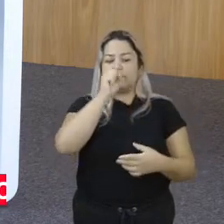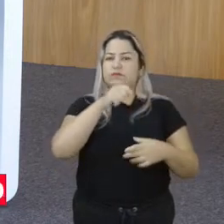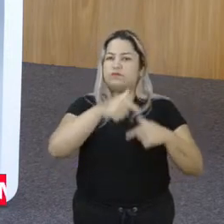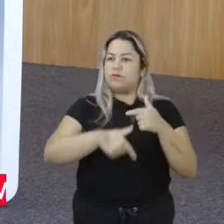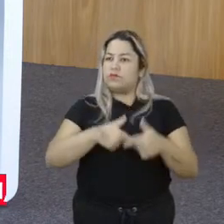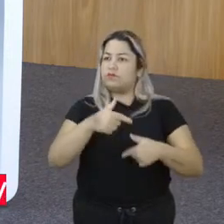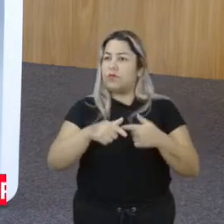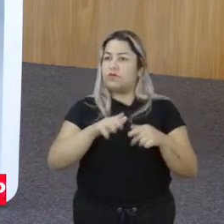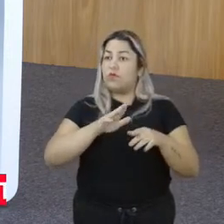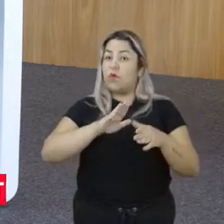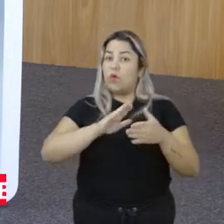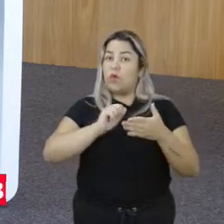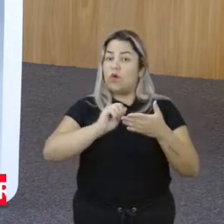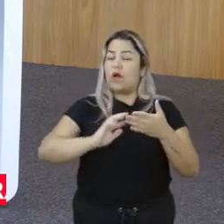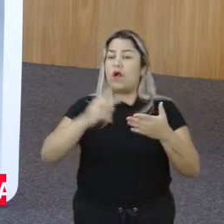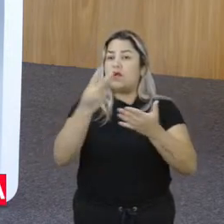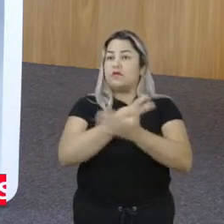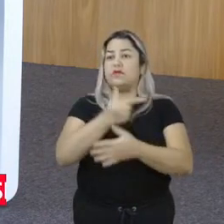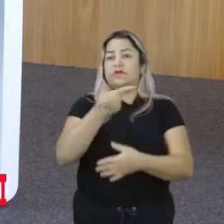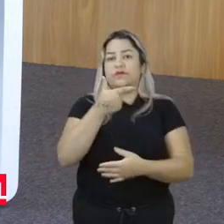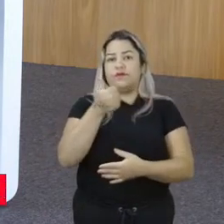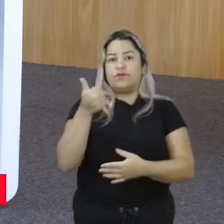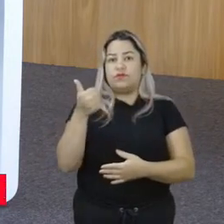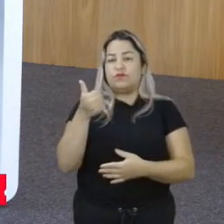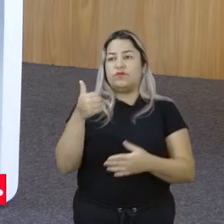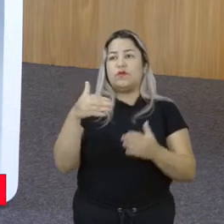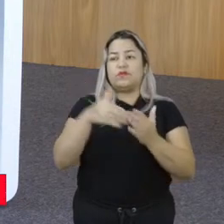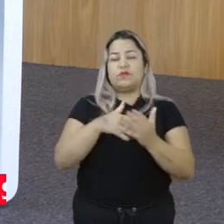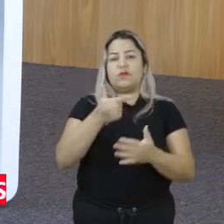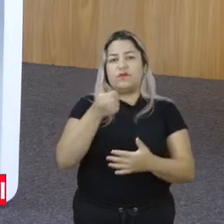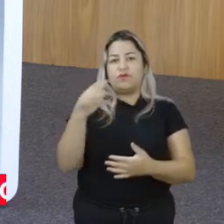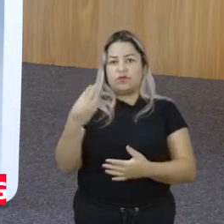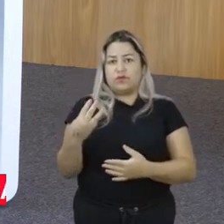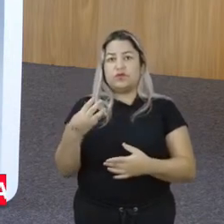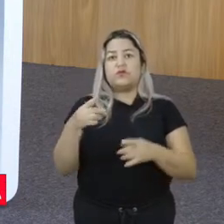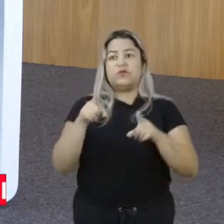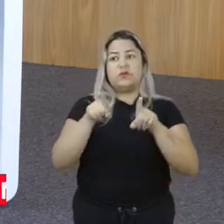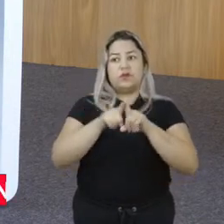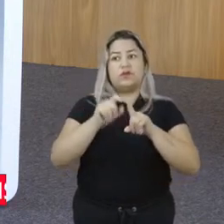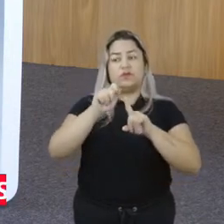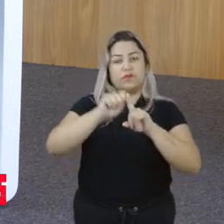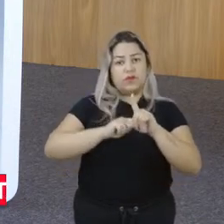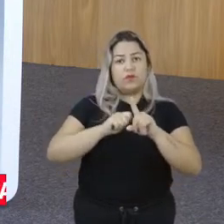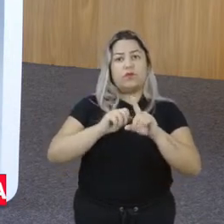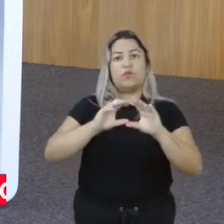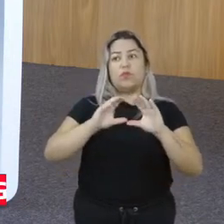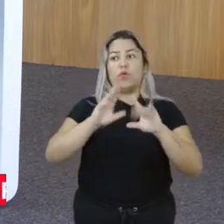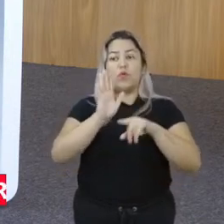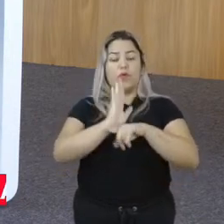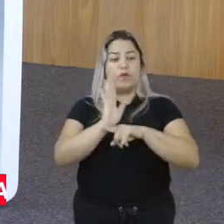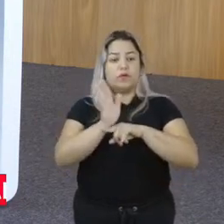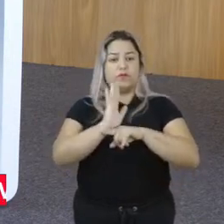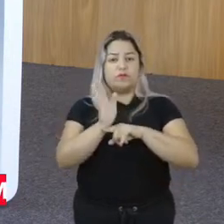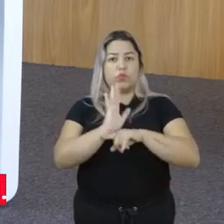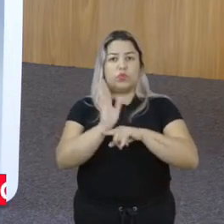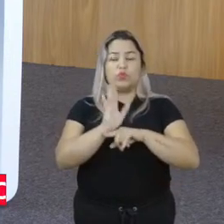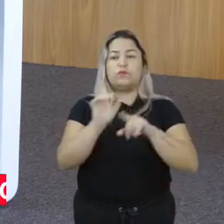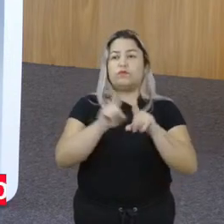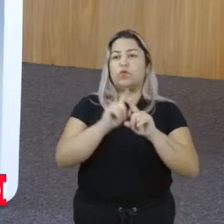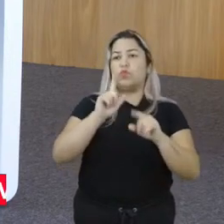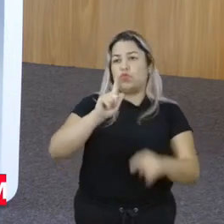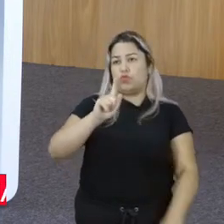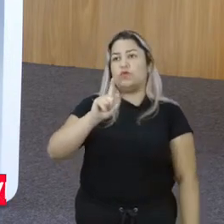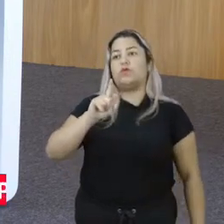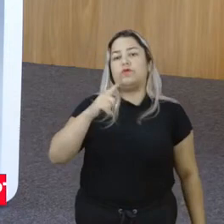que acontece entre os dias 21 e 23 de fevereiro por videoconferência. O ministro defendeu que o